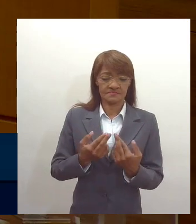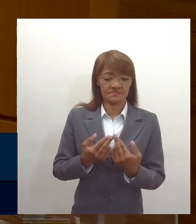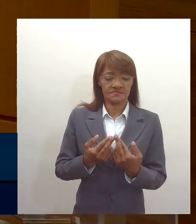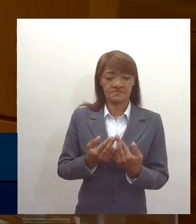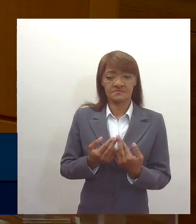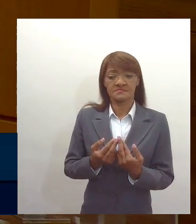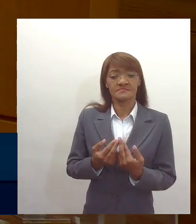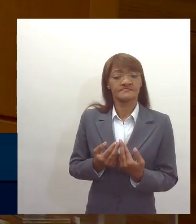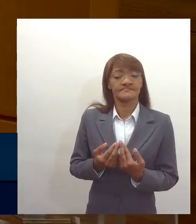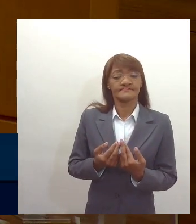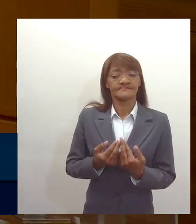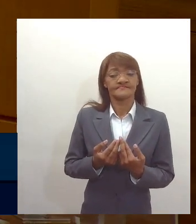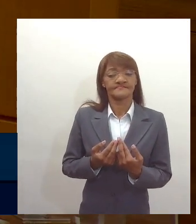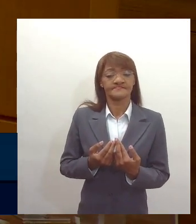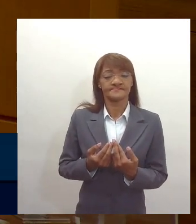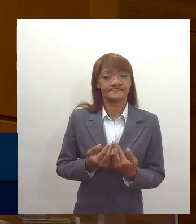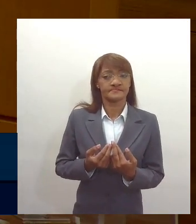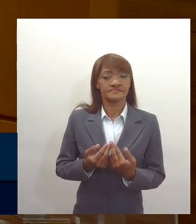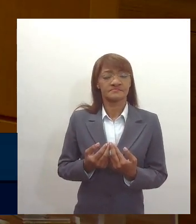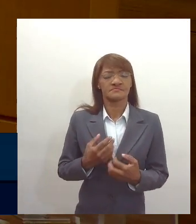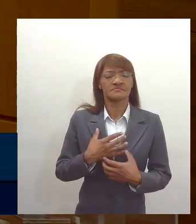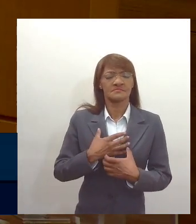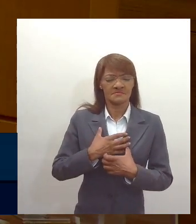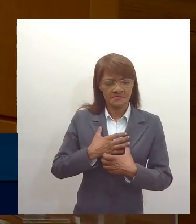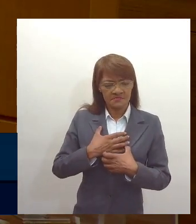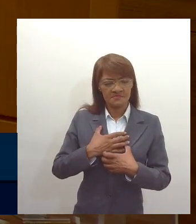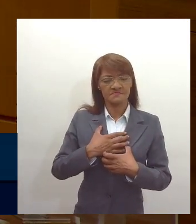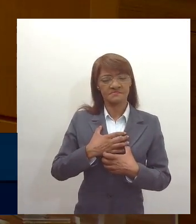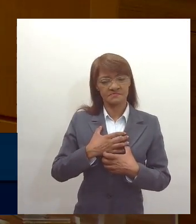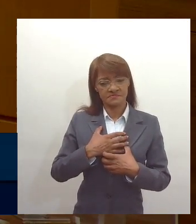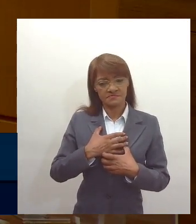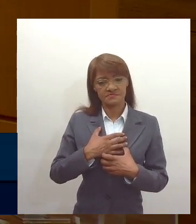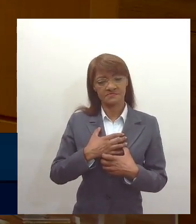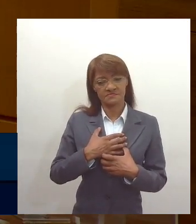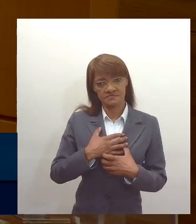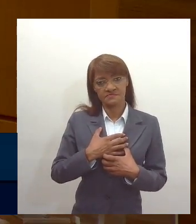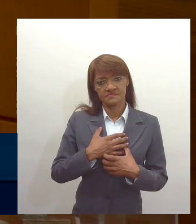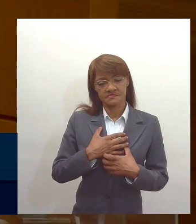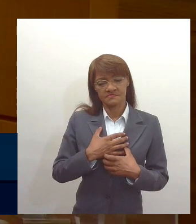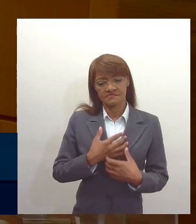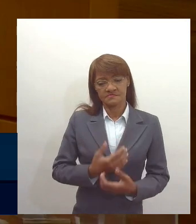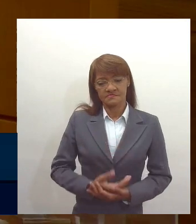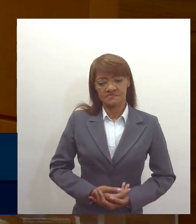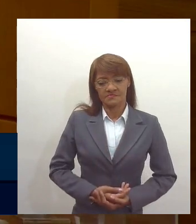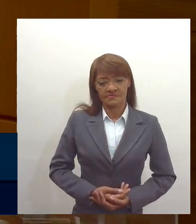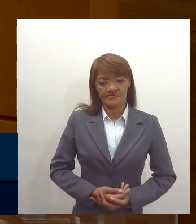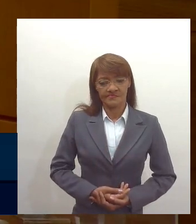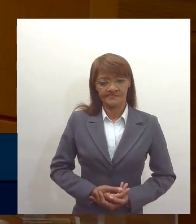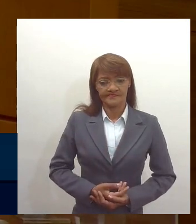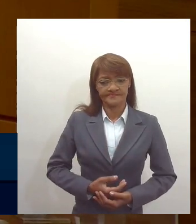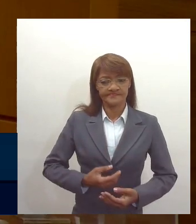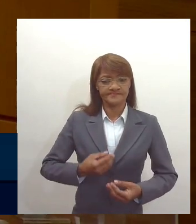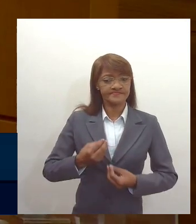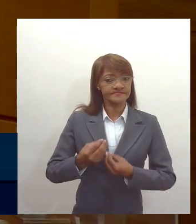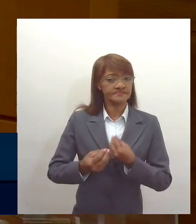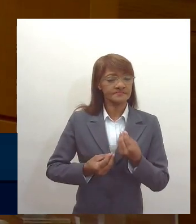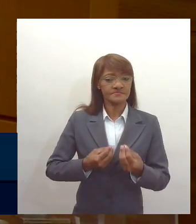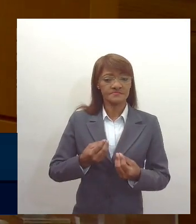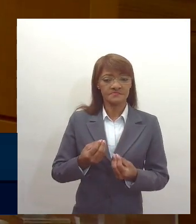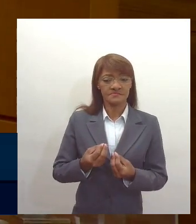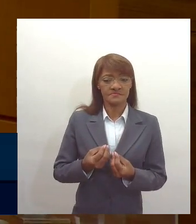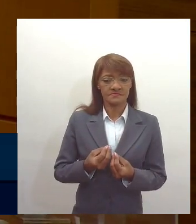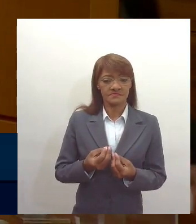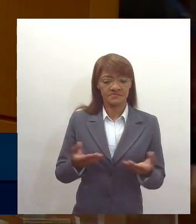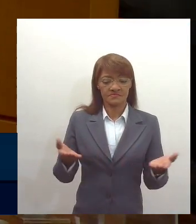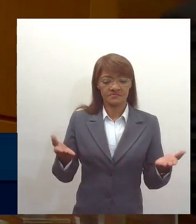lamentar a forma como as pessoas que hoje conduzem a DESO, no caso, seu presidente,